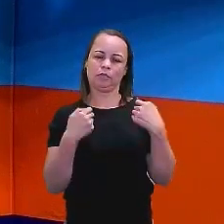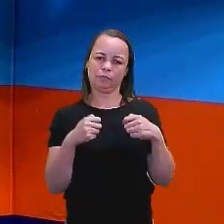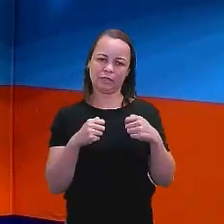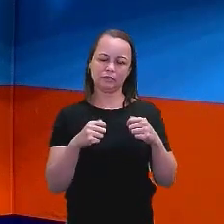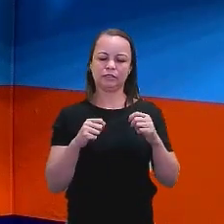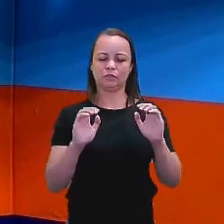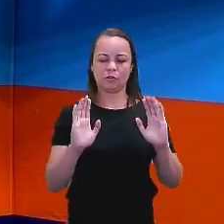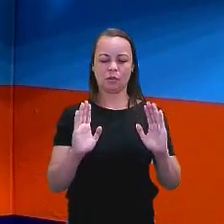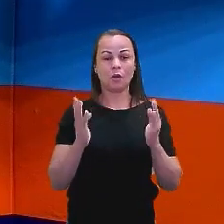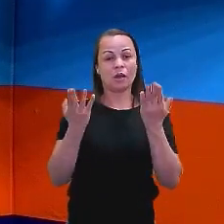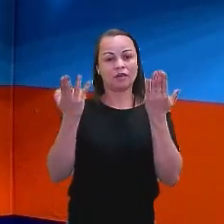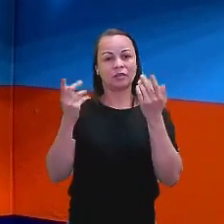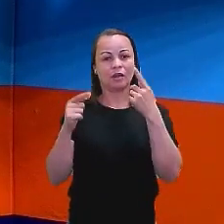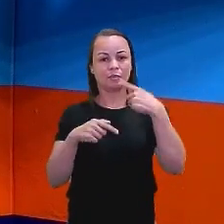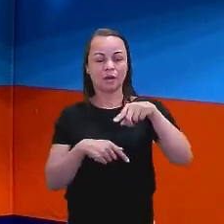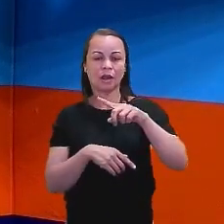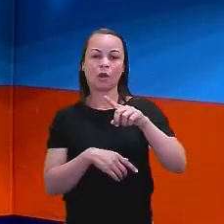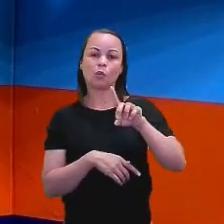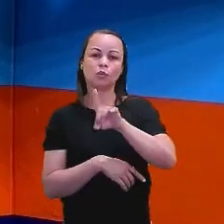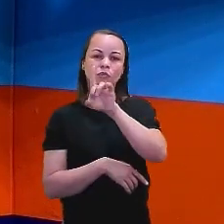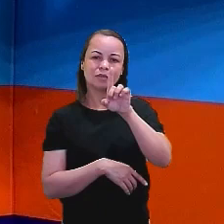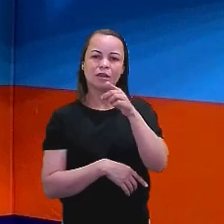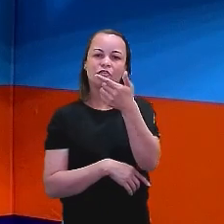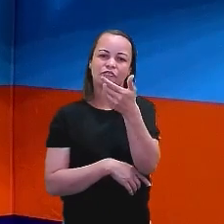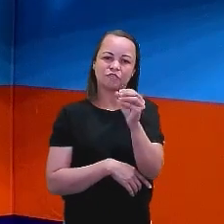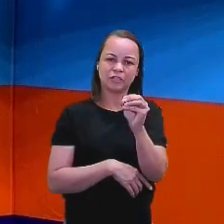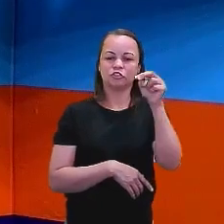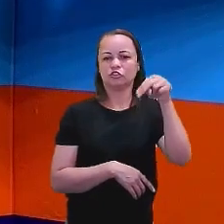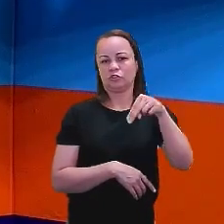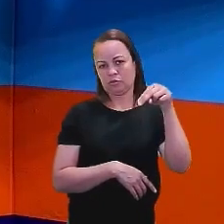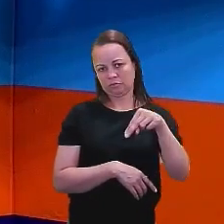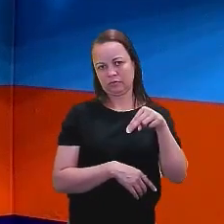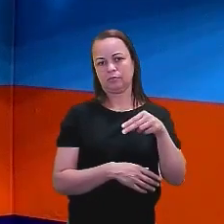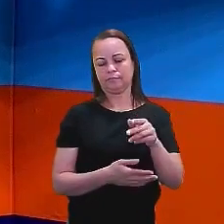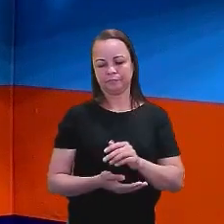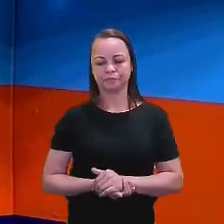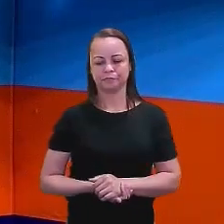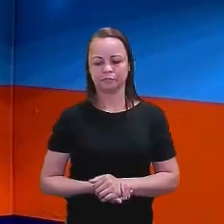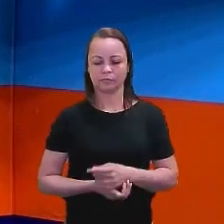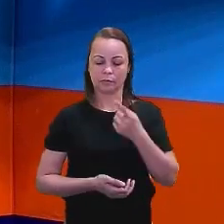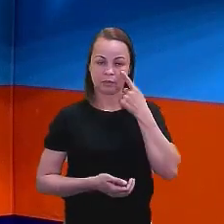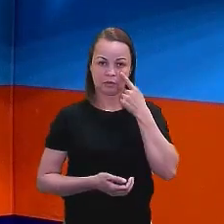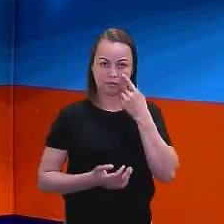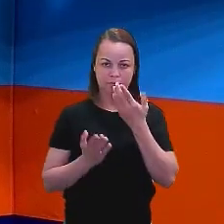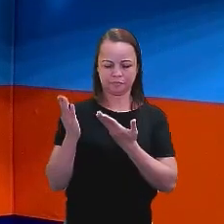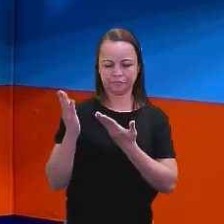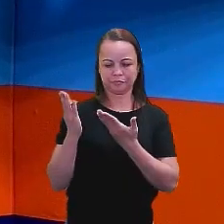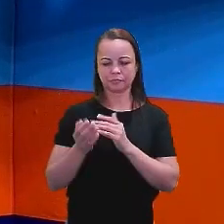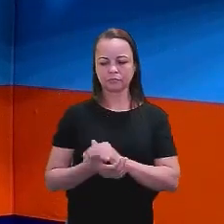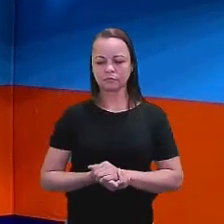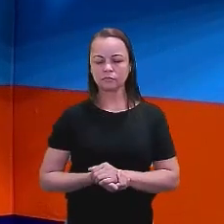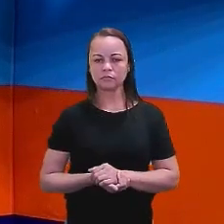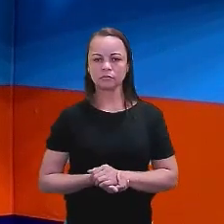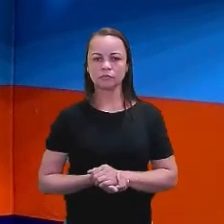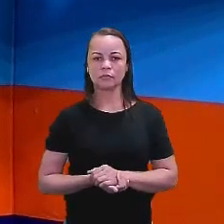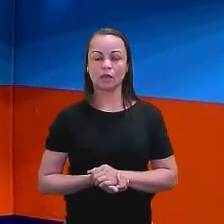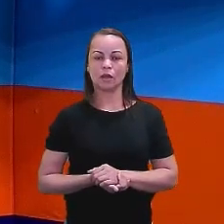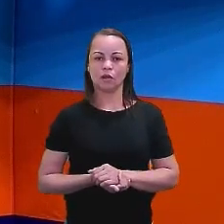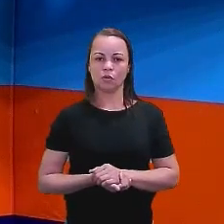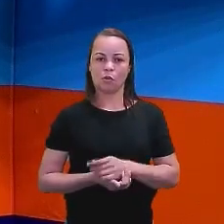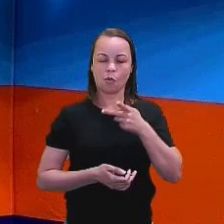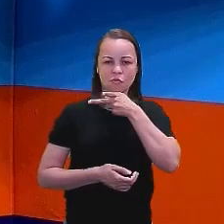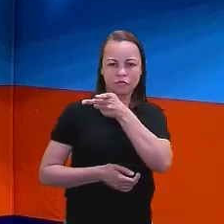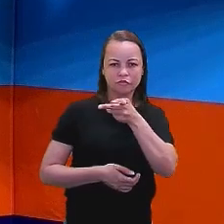de passar, o 20 de novembro. Porque é mostrar que, vejam, eu convido vocês a